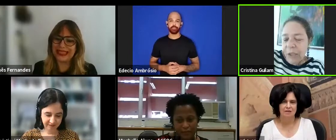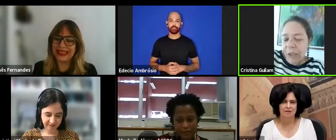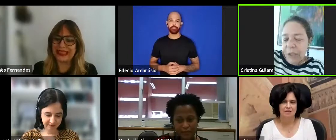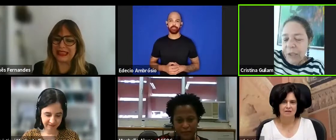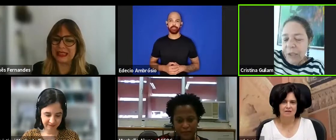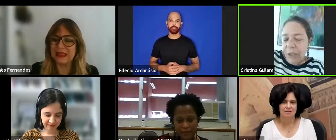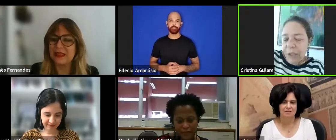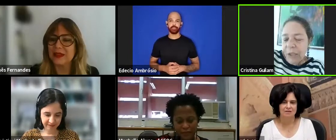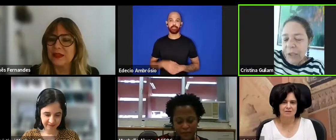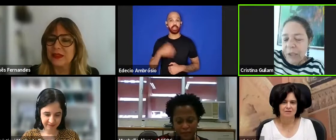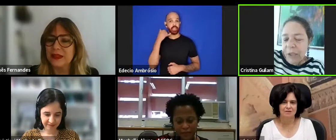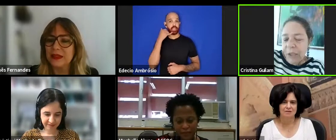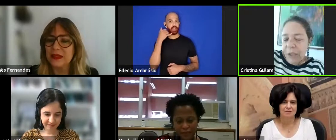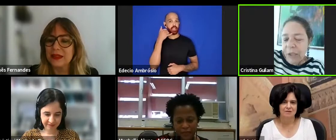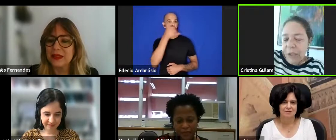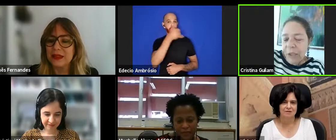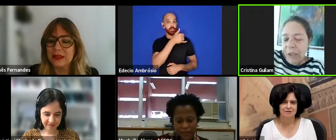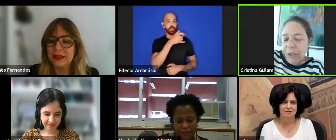ligou para a professora.